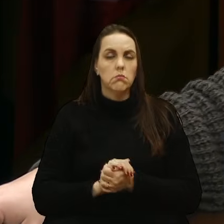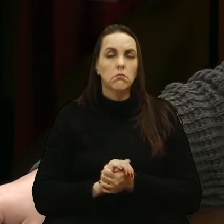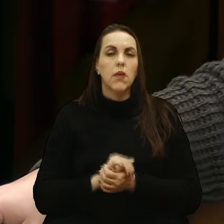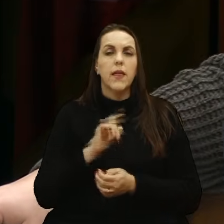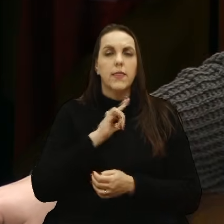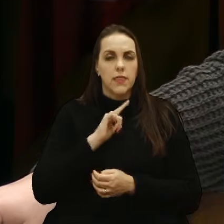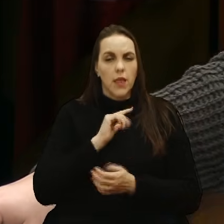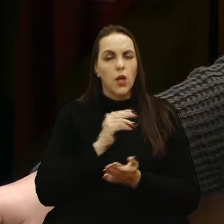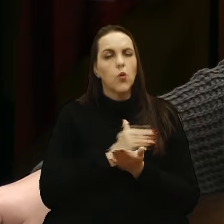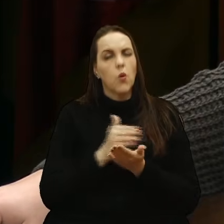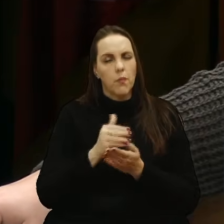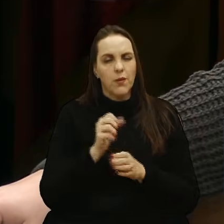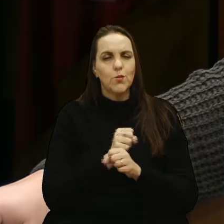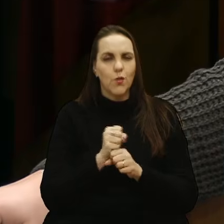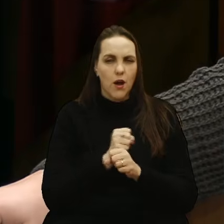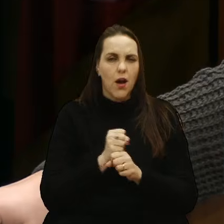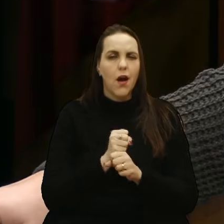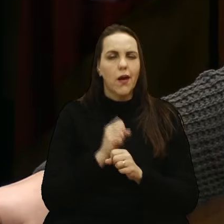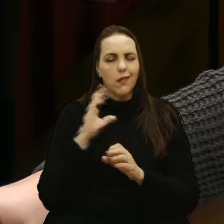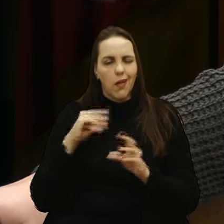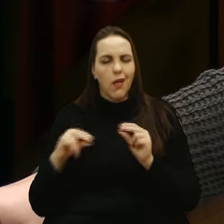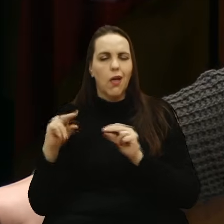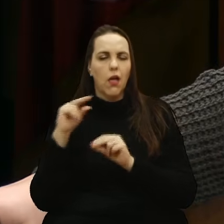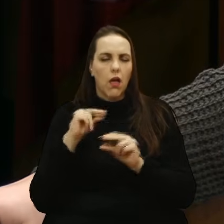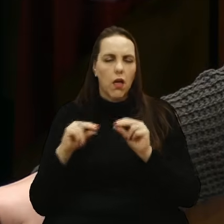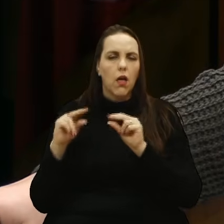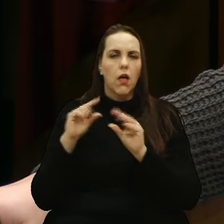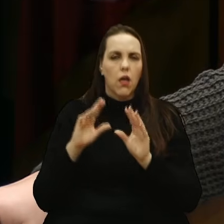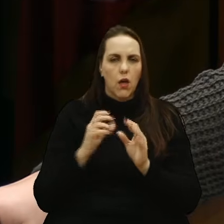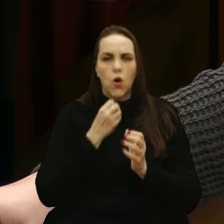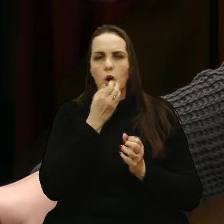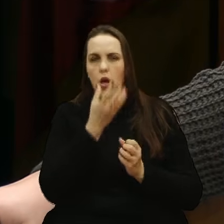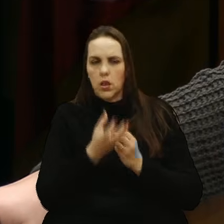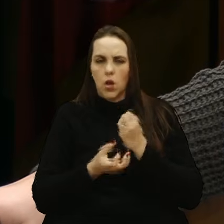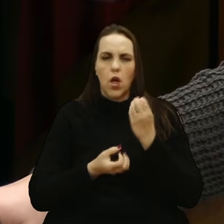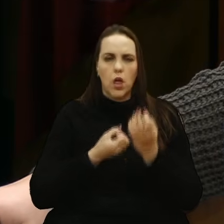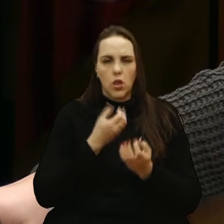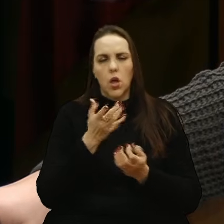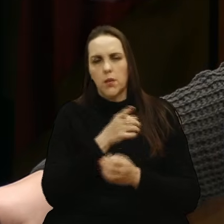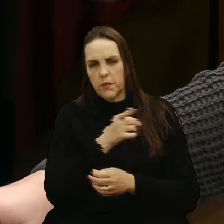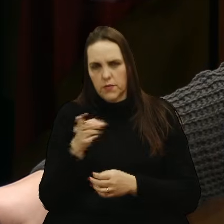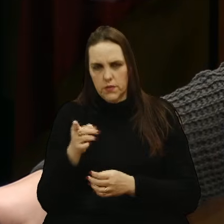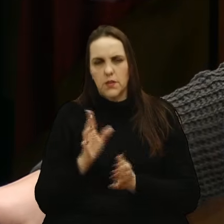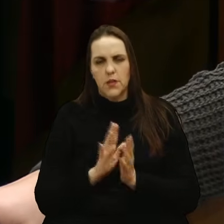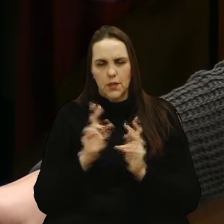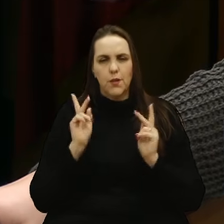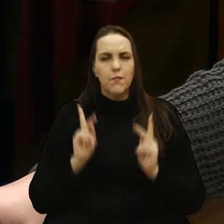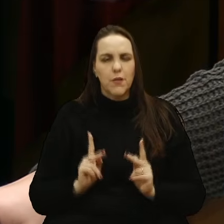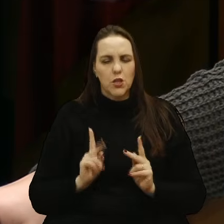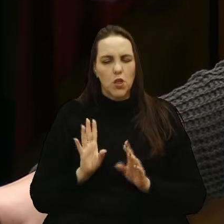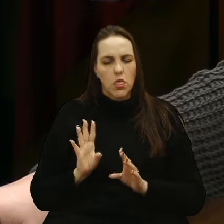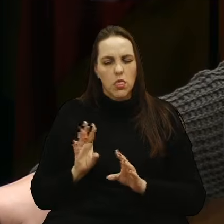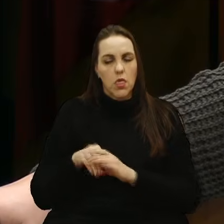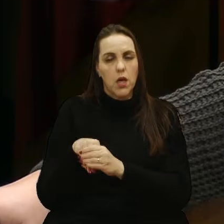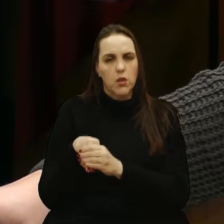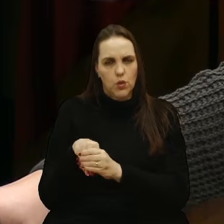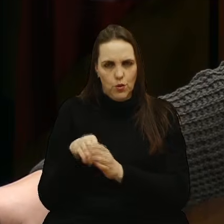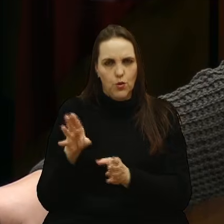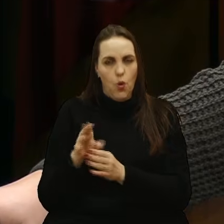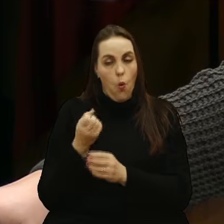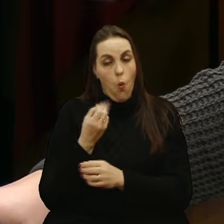no início do ano, algumas histórias contadas aos senhores por pessoas infiltradas ou mandadas